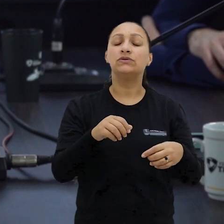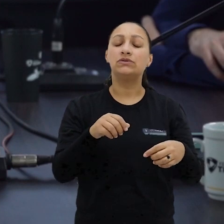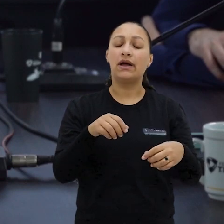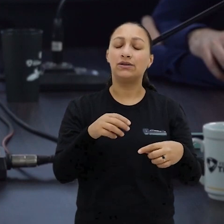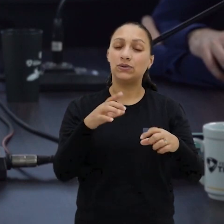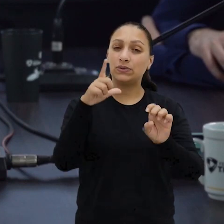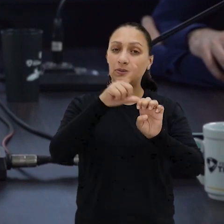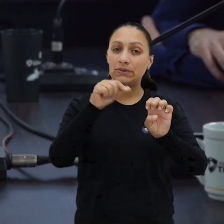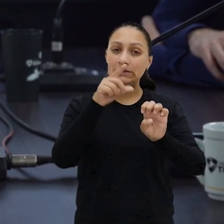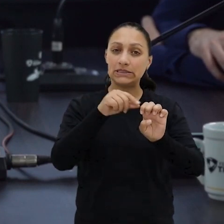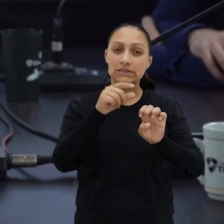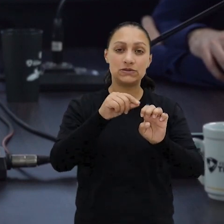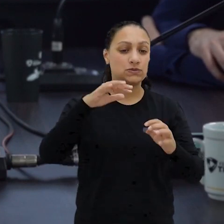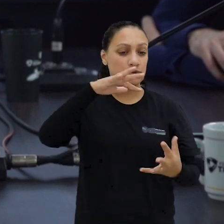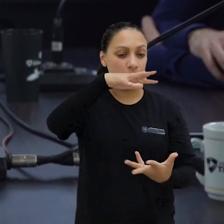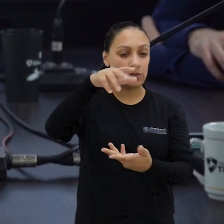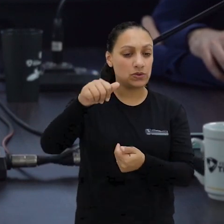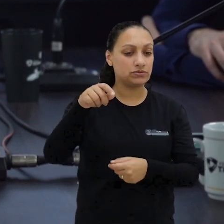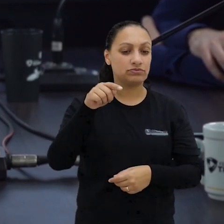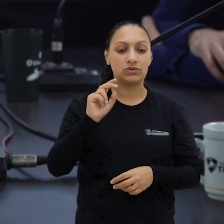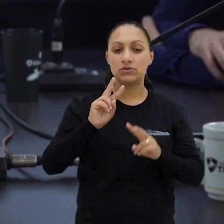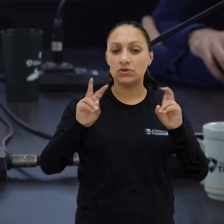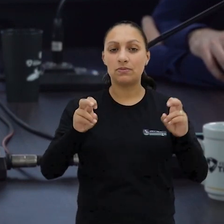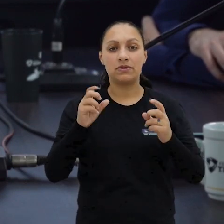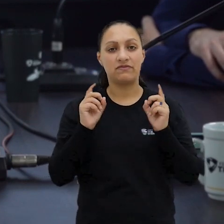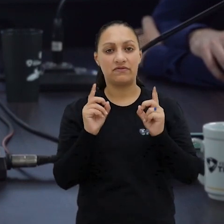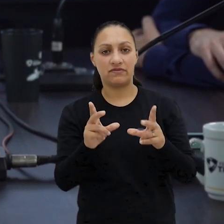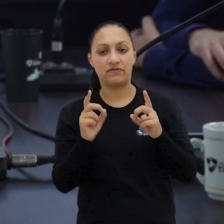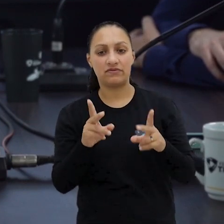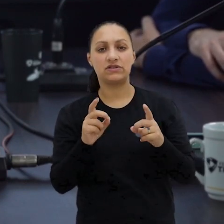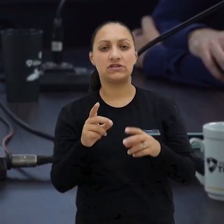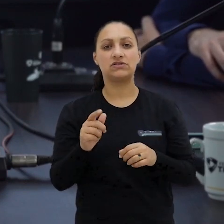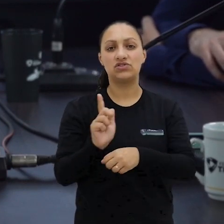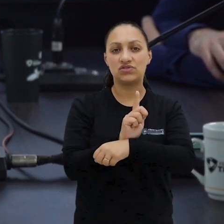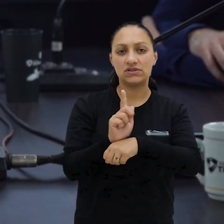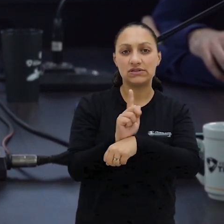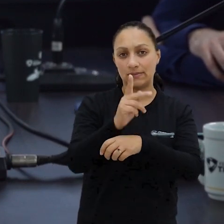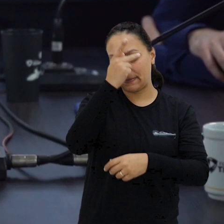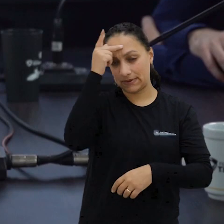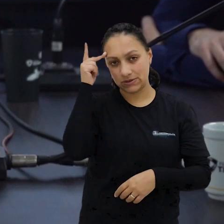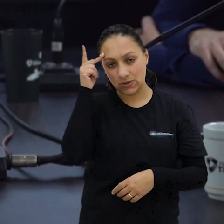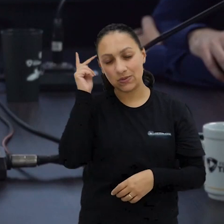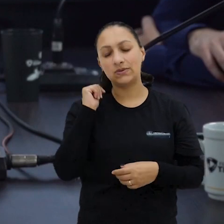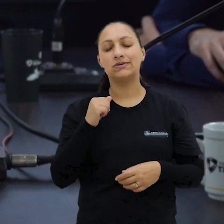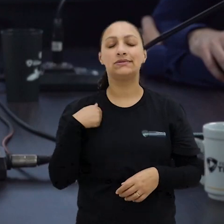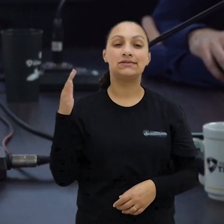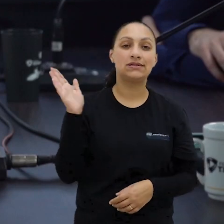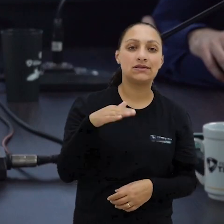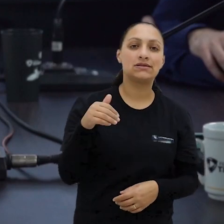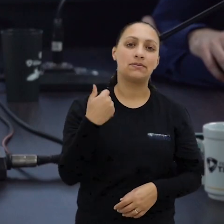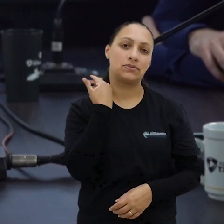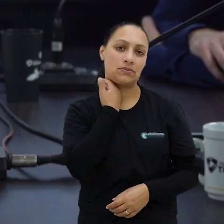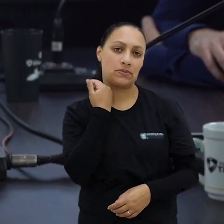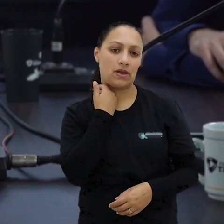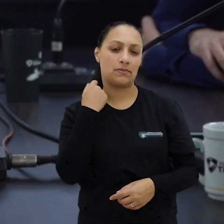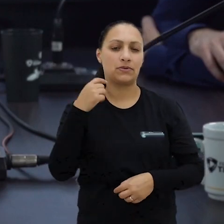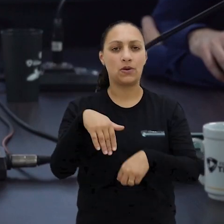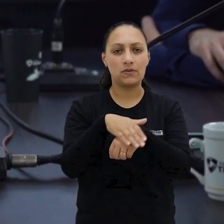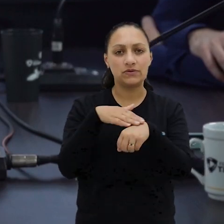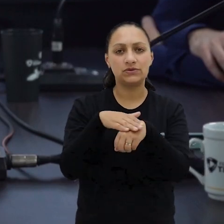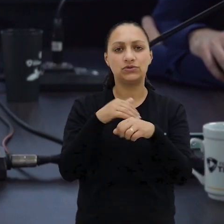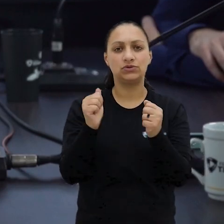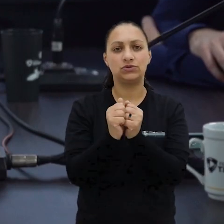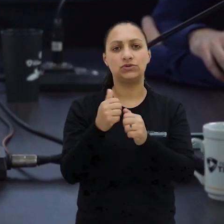do empreendedorismo, sei lá, sobre LGPD, sobre venda, sobre, né, gestão de pessoas, trazer isso para uma conversa com